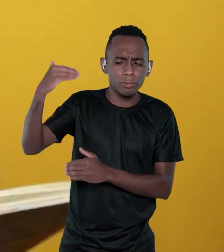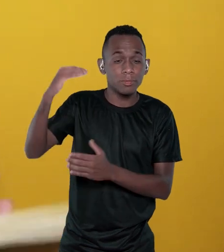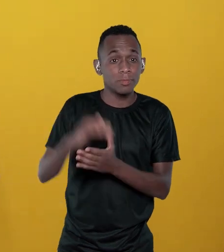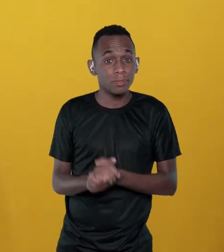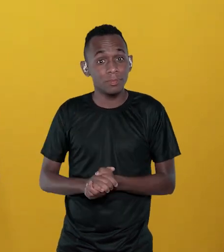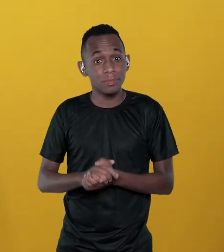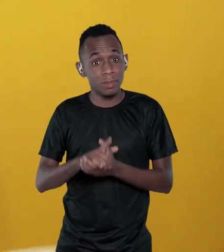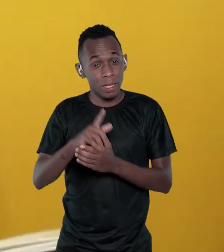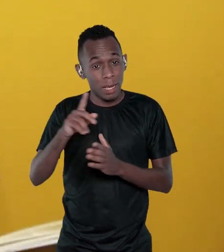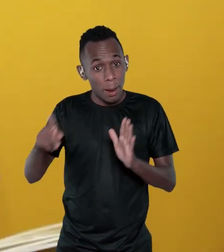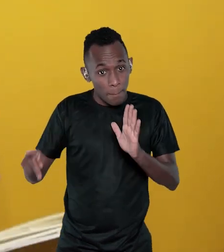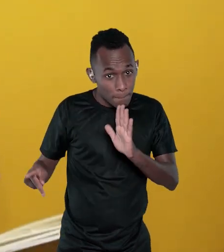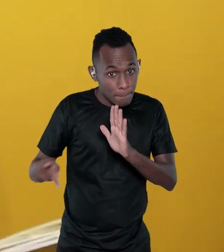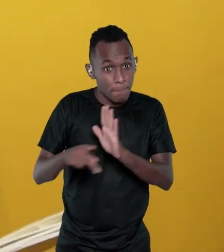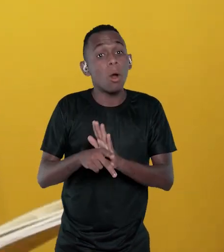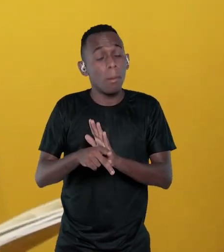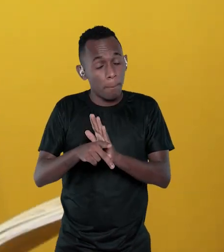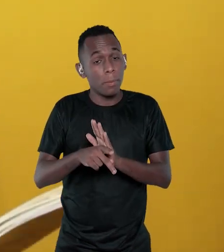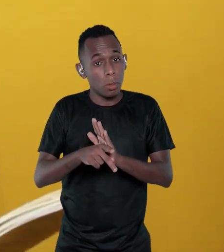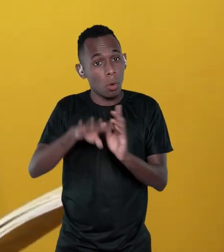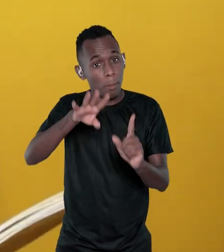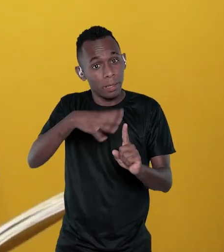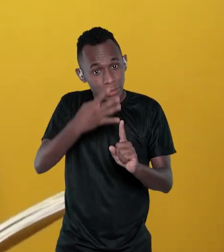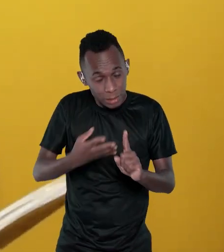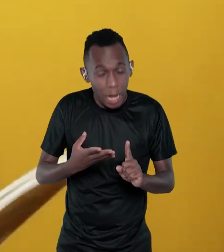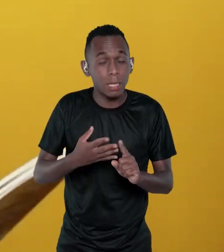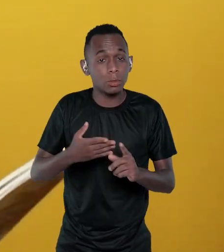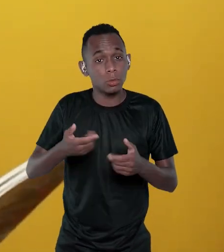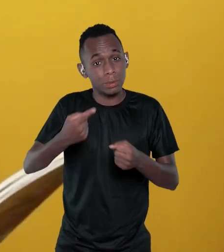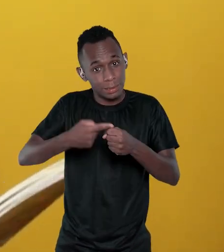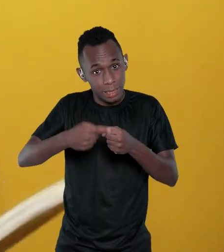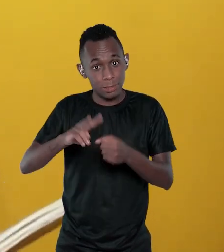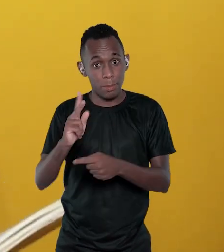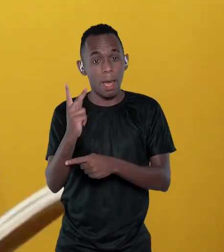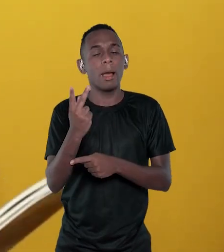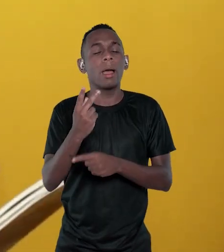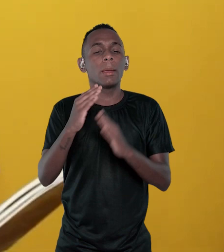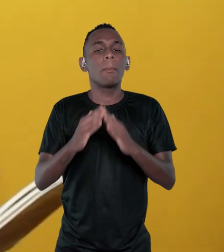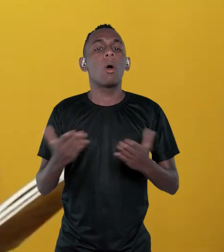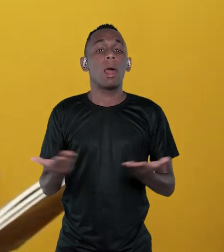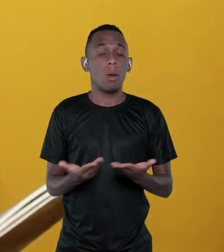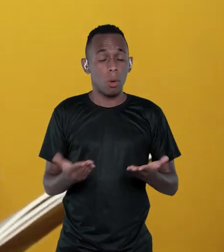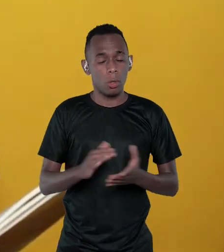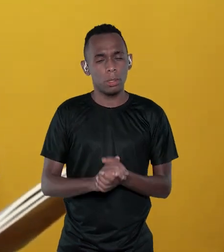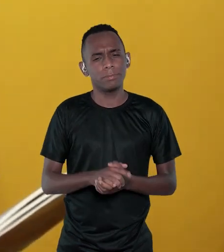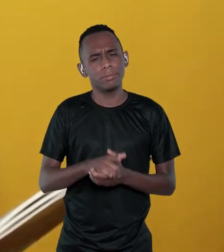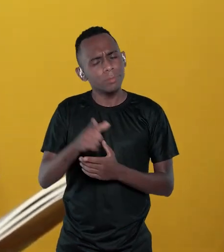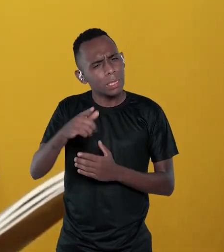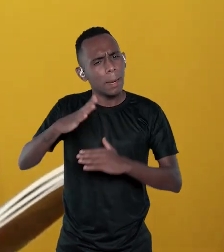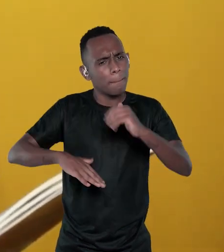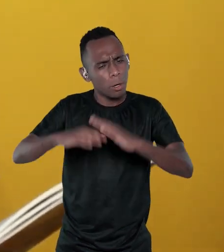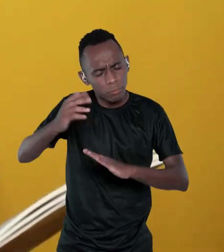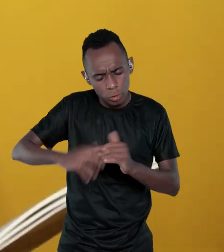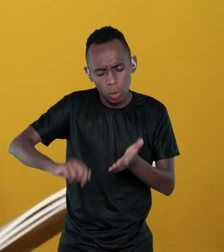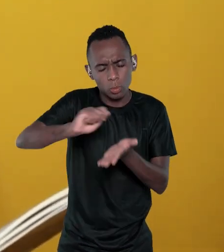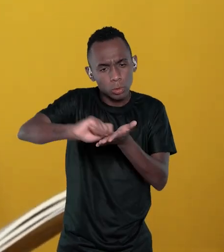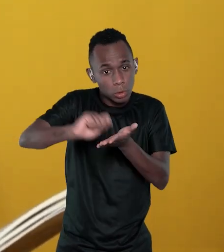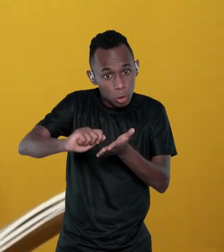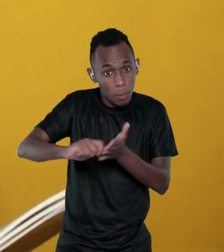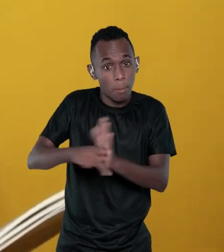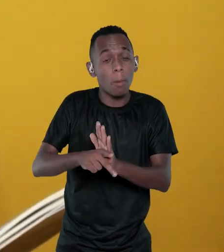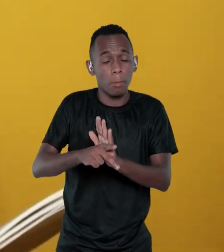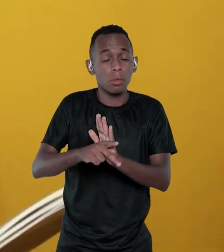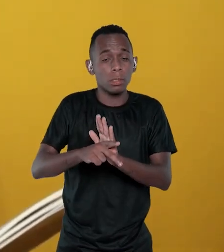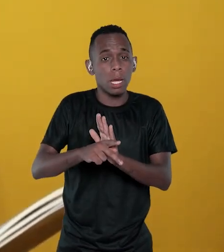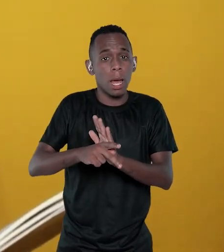É cidadão honorário da cidade de Belo Horizonte, onde reside. Murilo Antunes é letrista da música